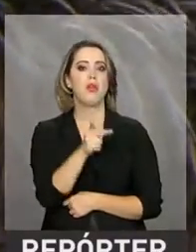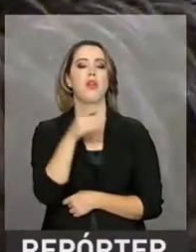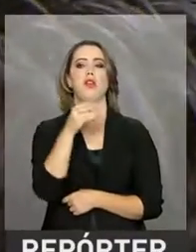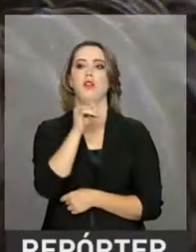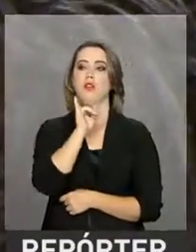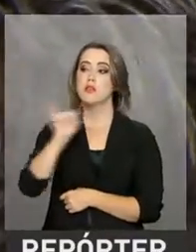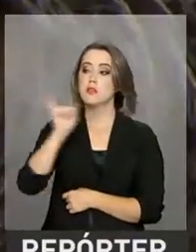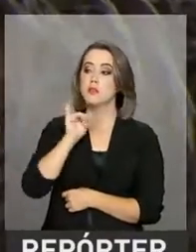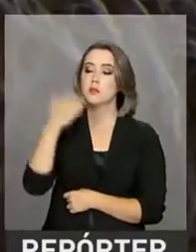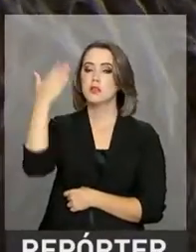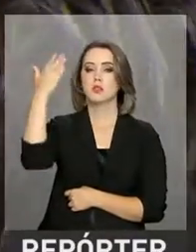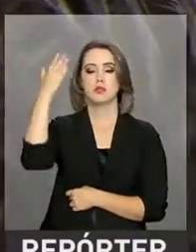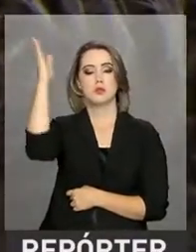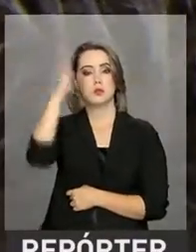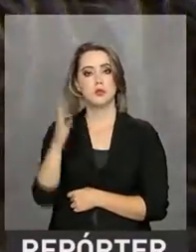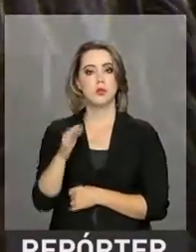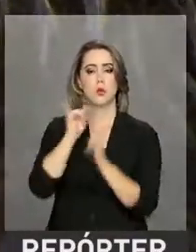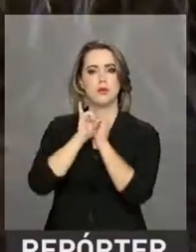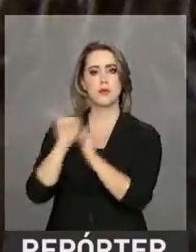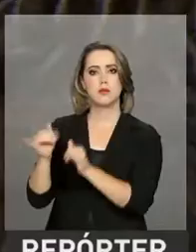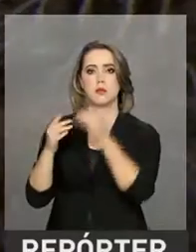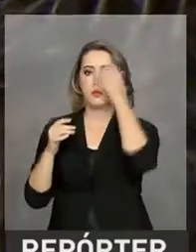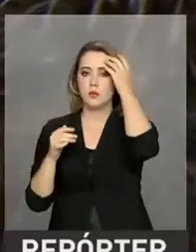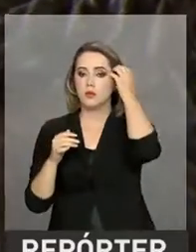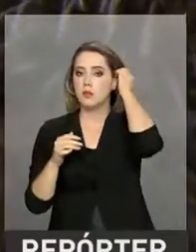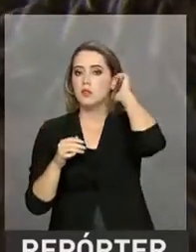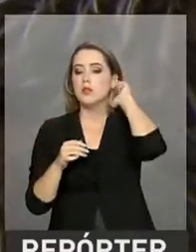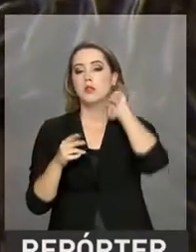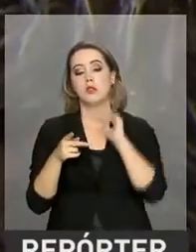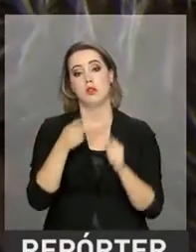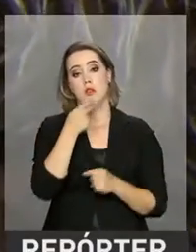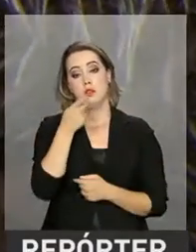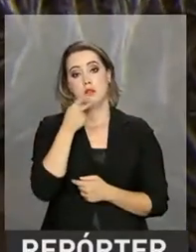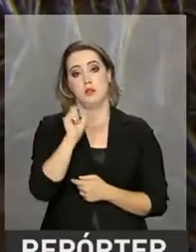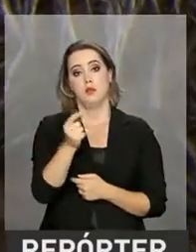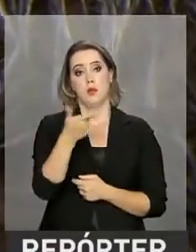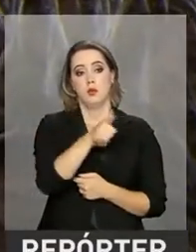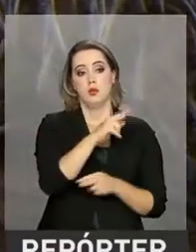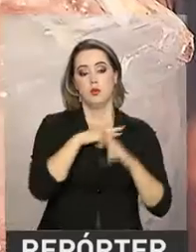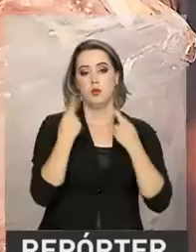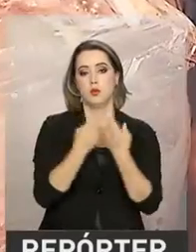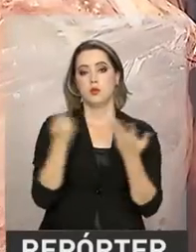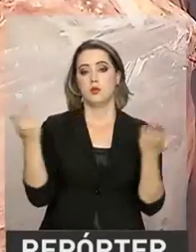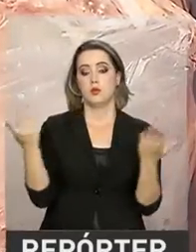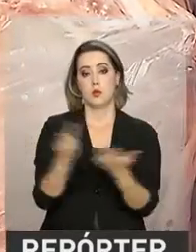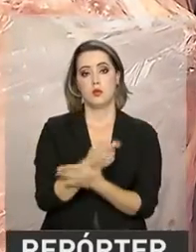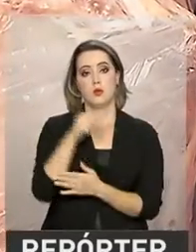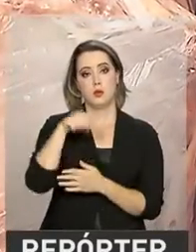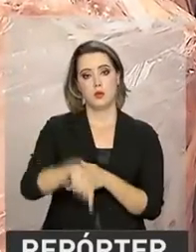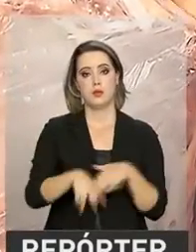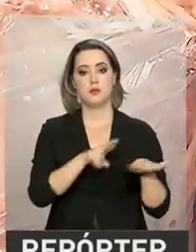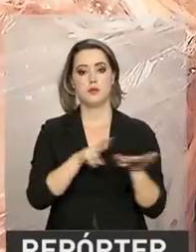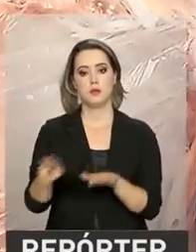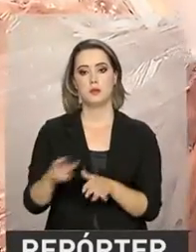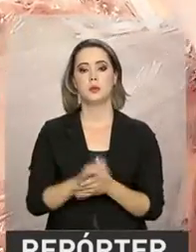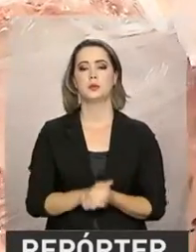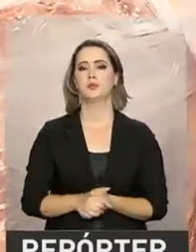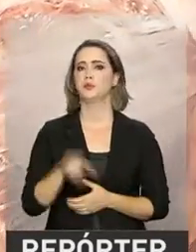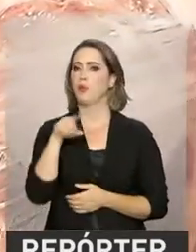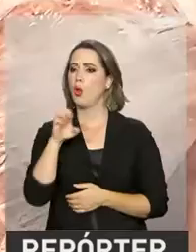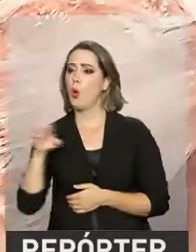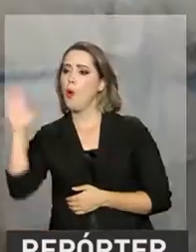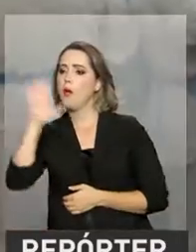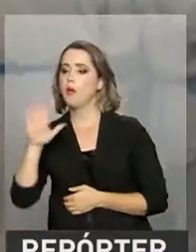pelo brasil e afirmou que outras reuniões vão acontecer essa semana a união europeia mantém o mercado